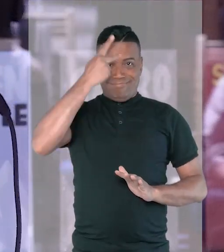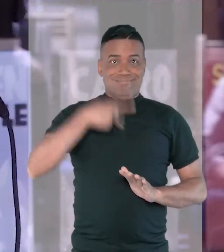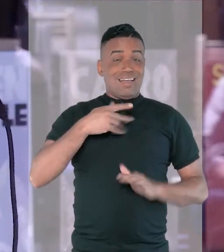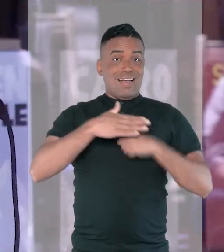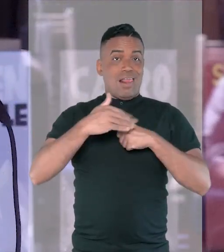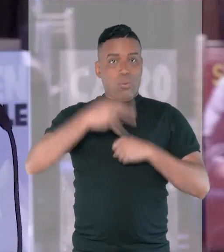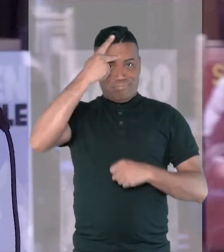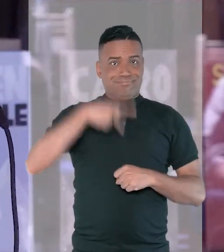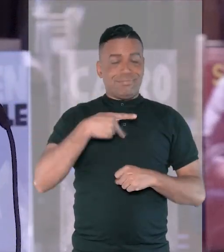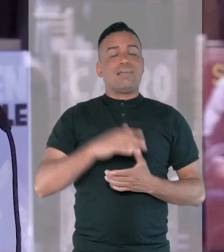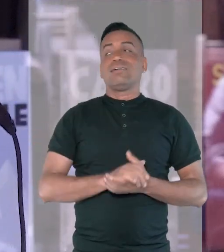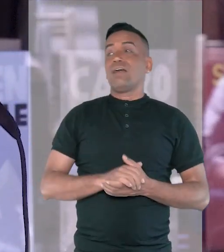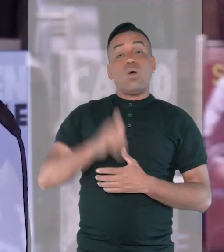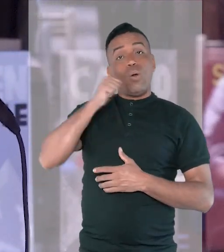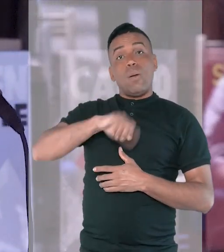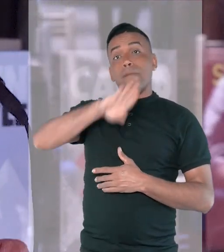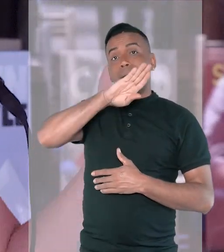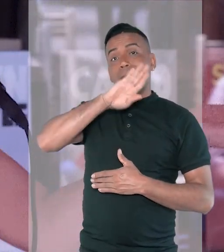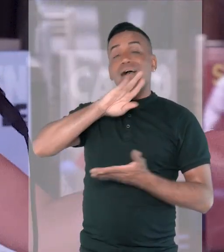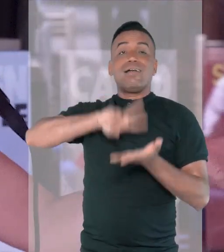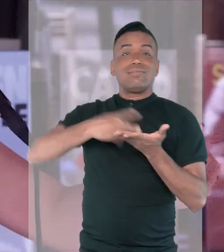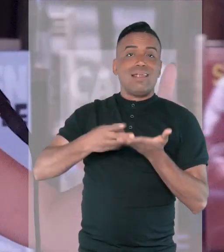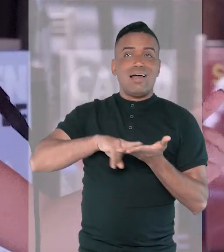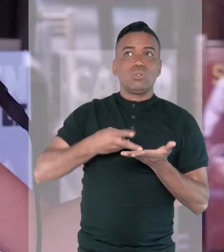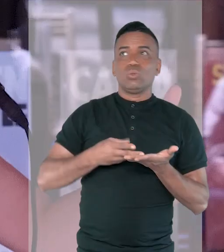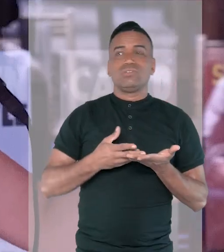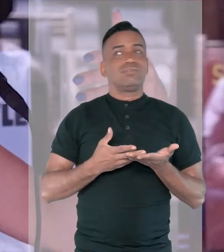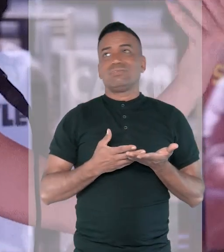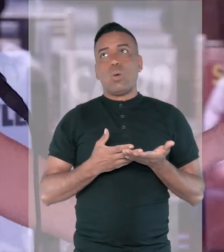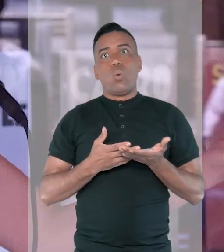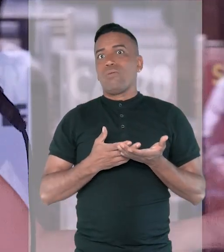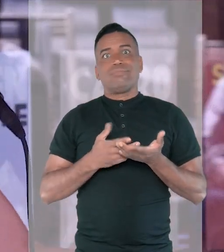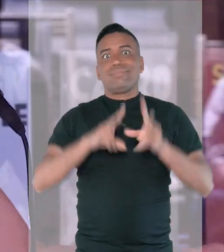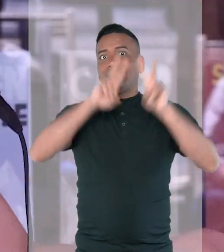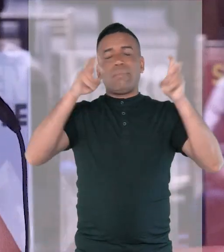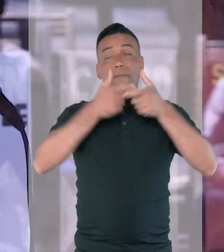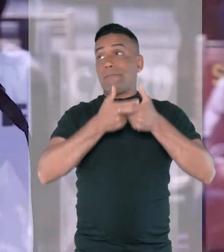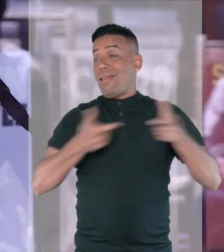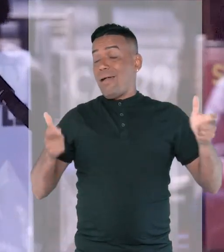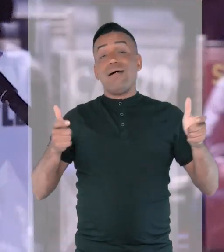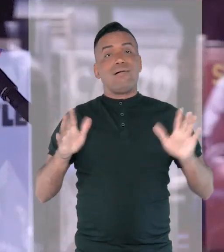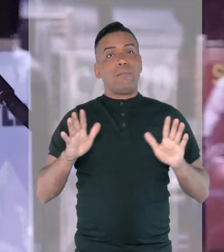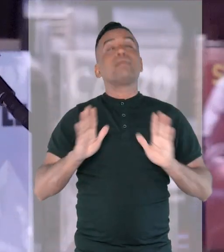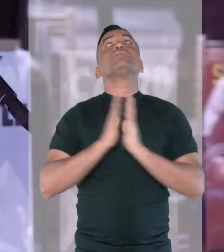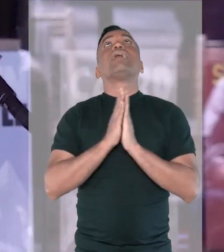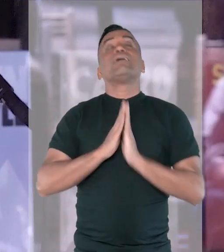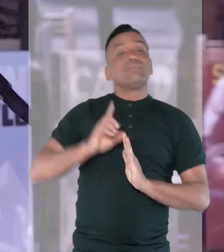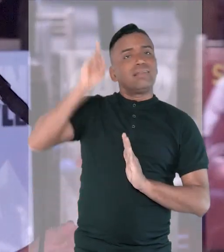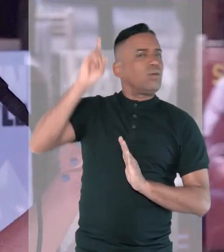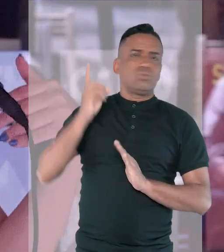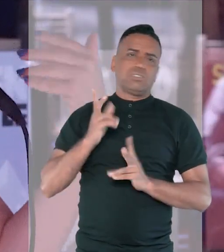Ele conta uma história na qual a minha mãe traduz como algo muito gigante, mas que, graças a